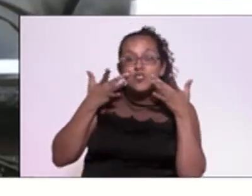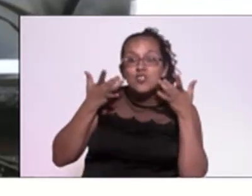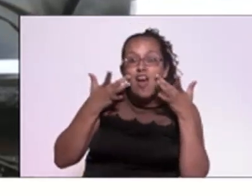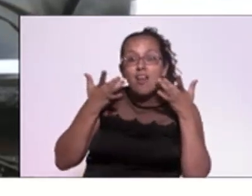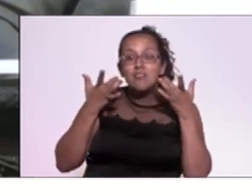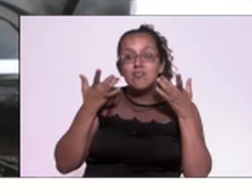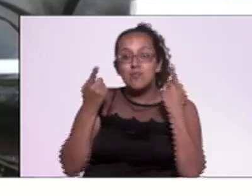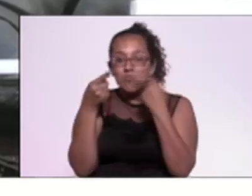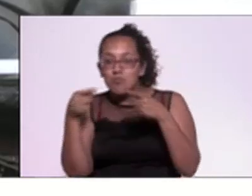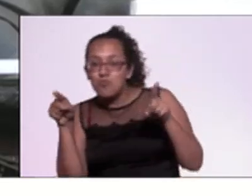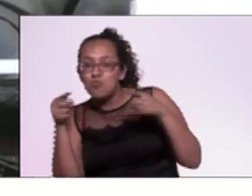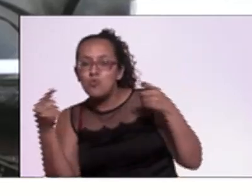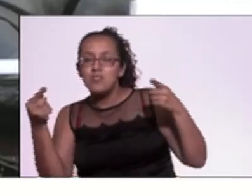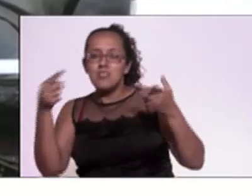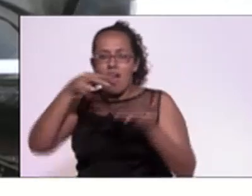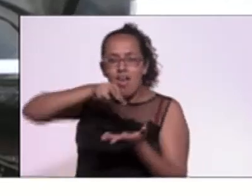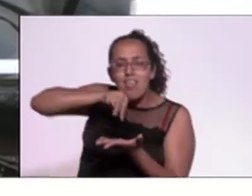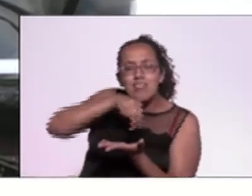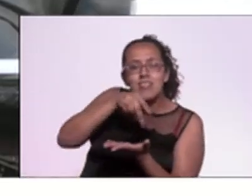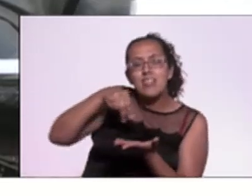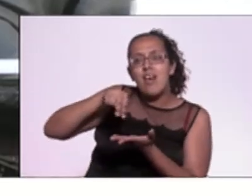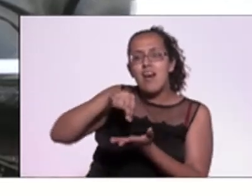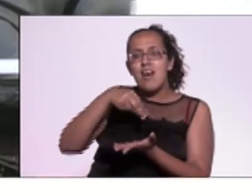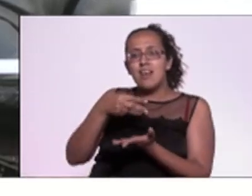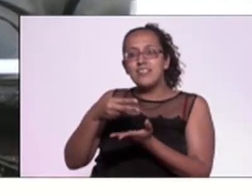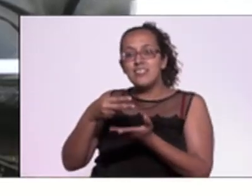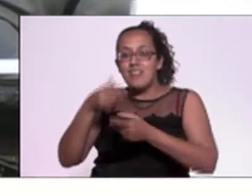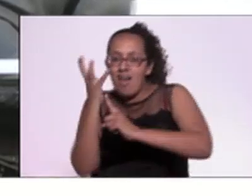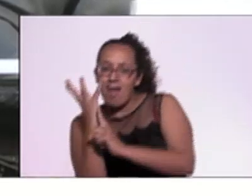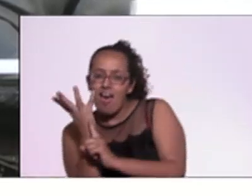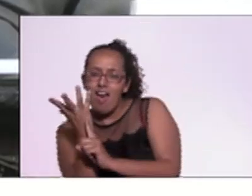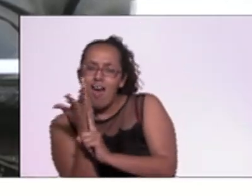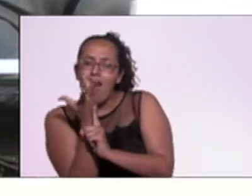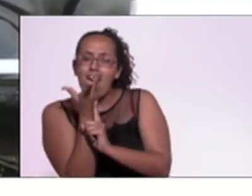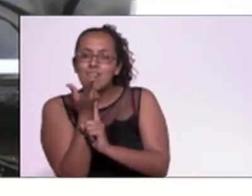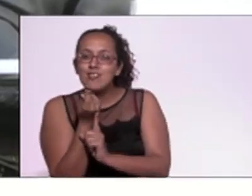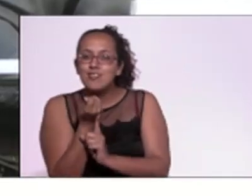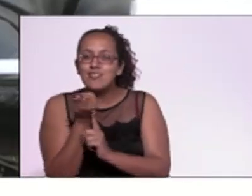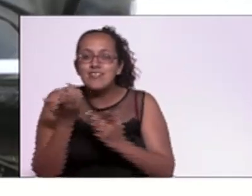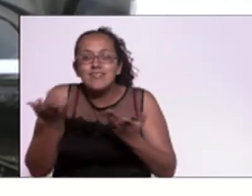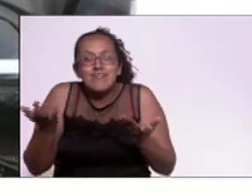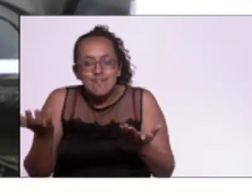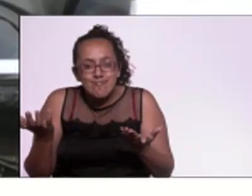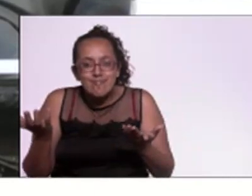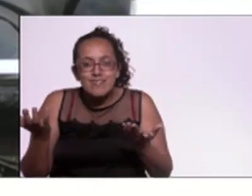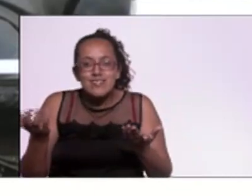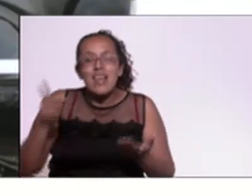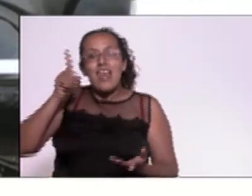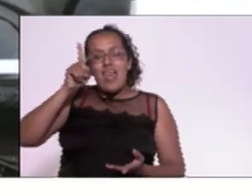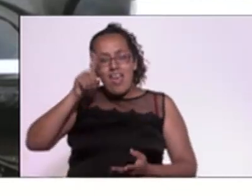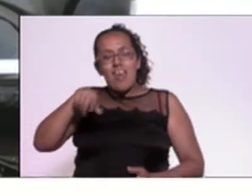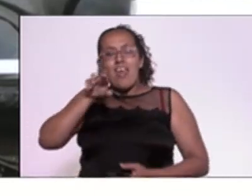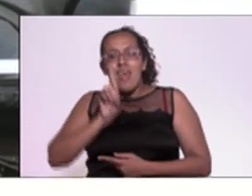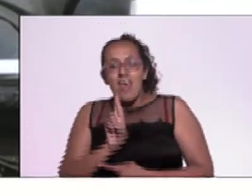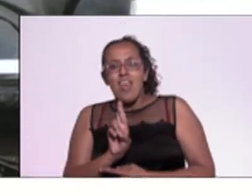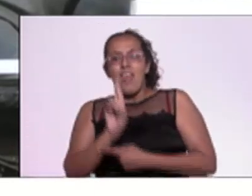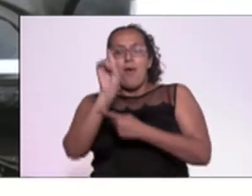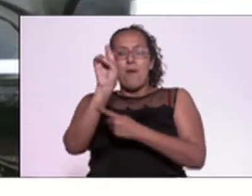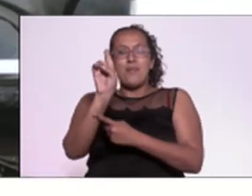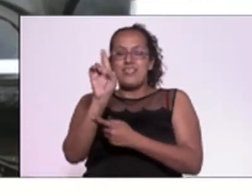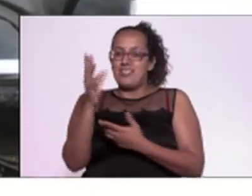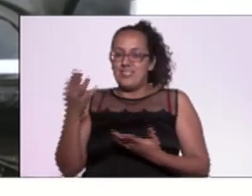do Adailton junto ao Ponto Cine. Queria também parabenizar toda a equipe do Ponto Cine, essa garotada danada